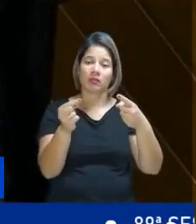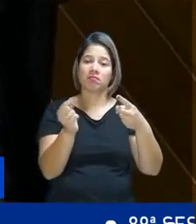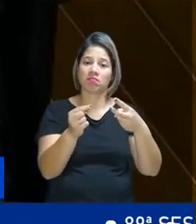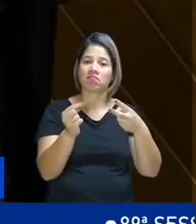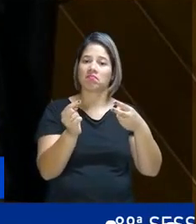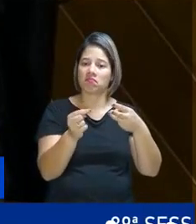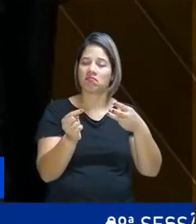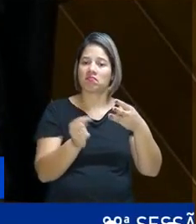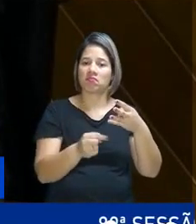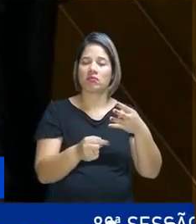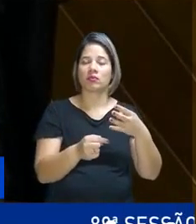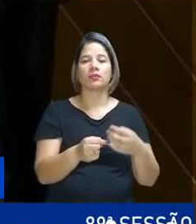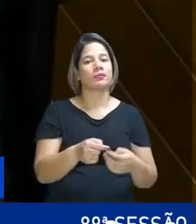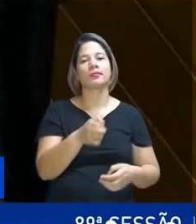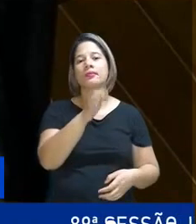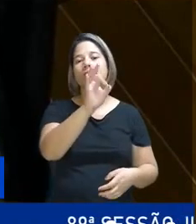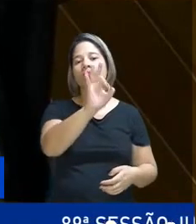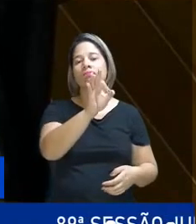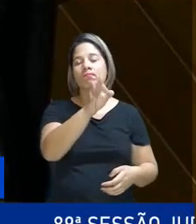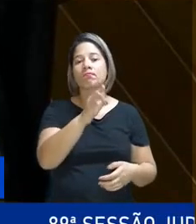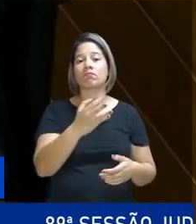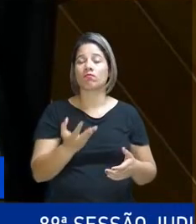apontou são graves e realmente